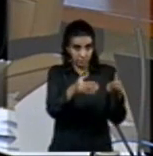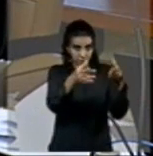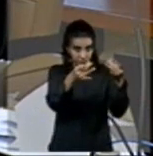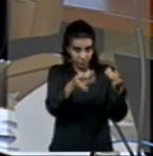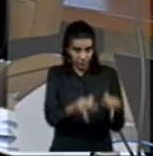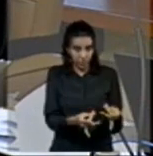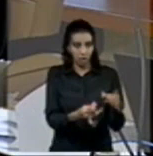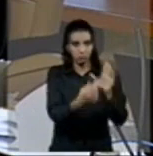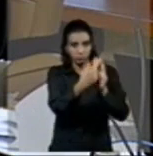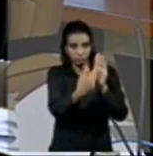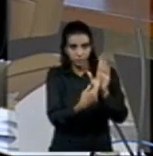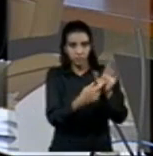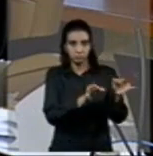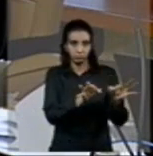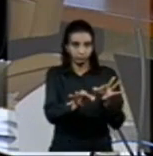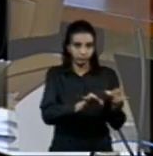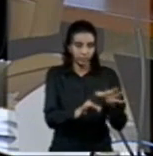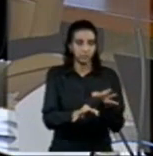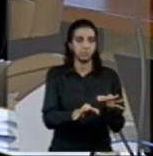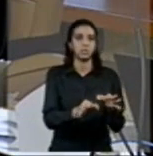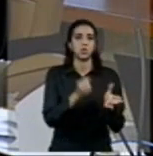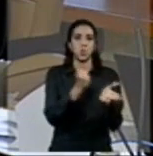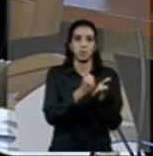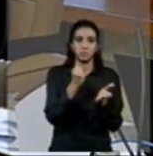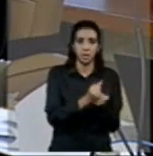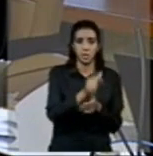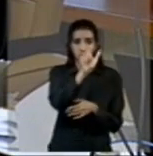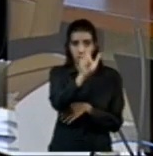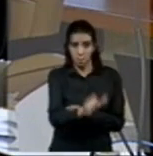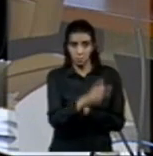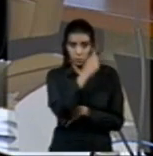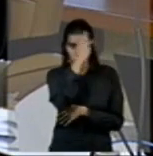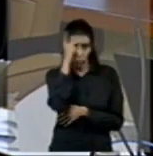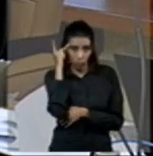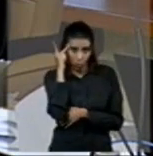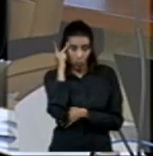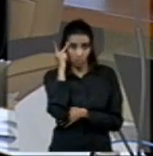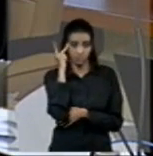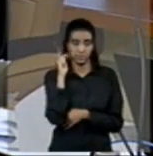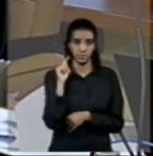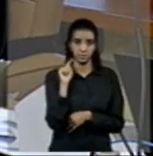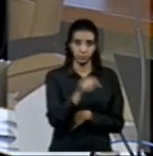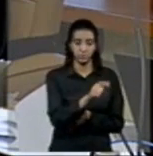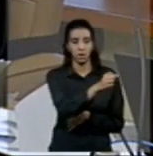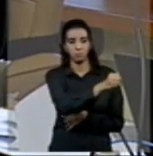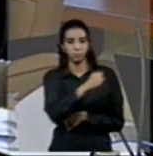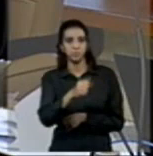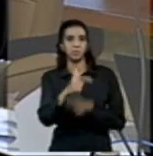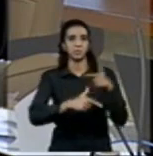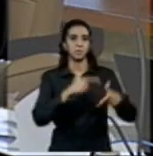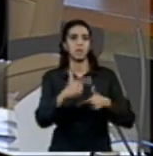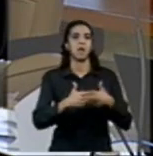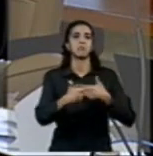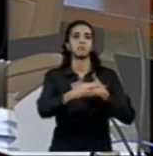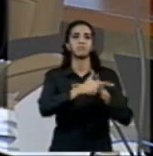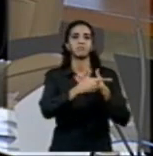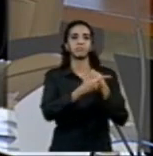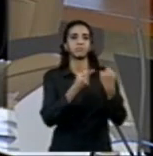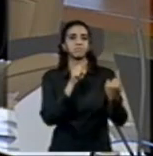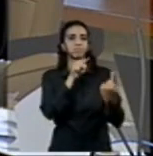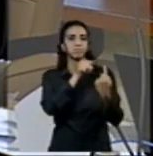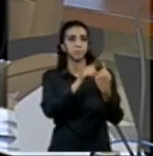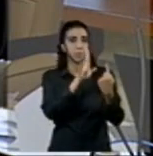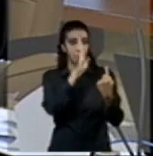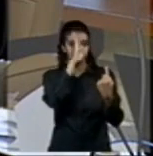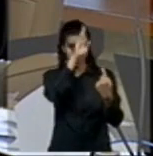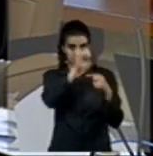e regulamentar a contratação de mão de obra terceirizada para atuar nas atividades finalísticas do tomador